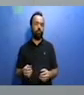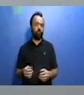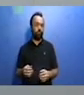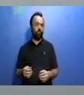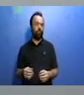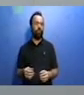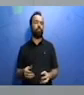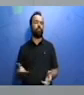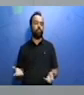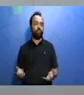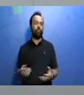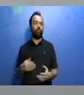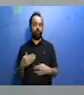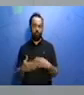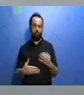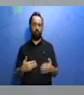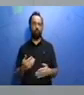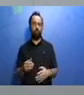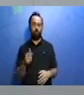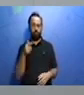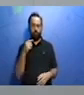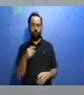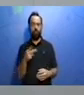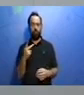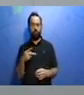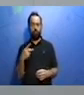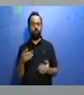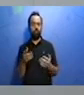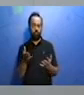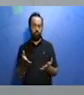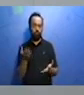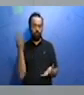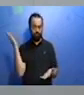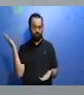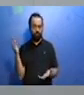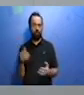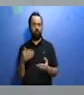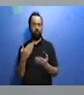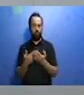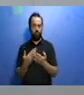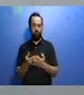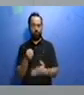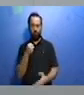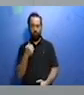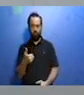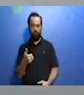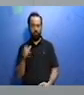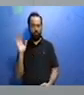uma próxima aula. Eu desejo a vocês bons estudos e nos vemos na nossa próxima aula.